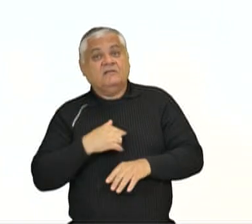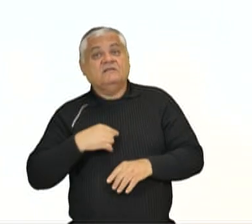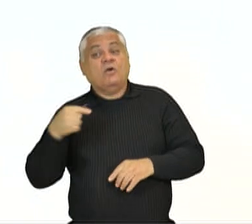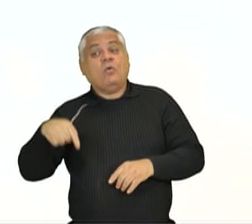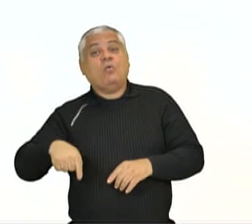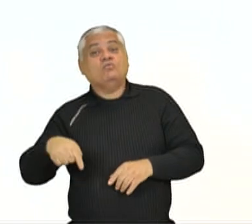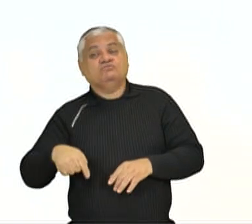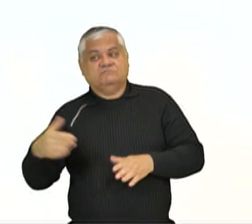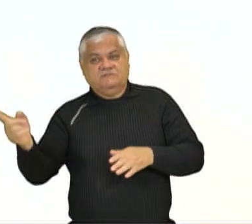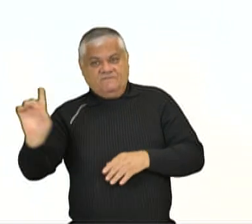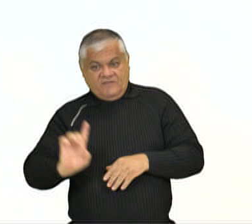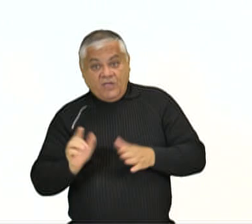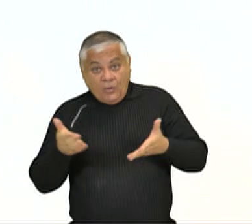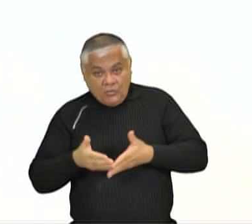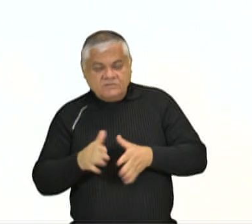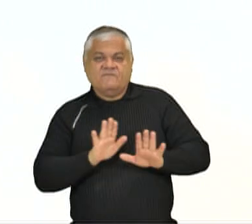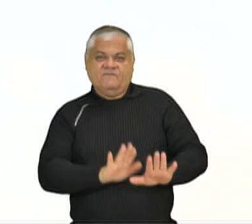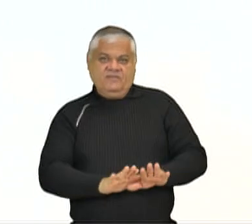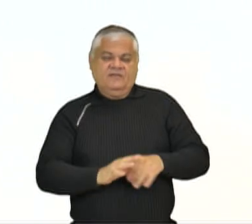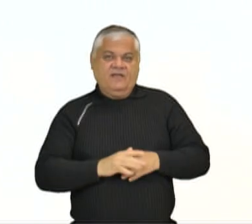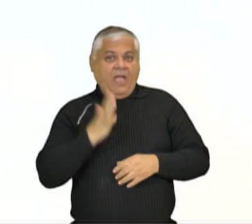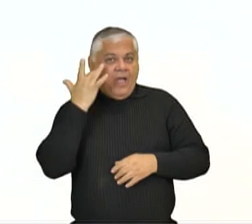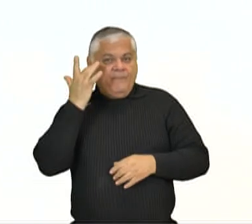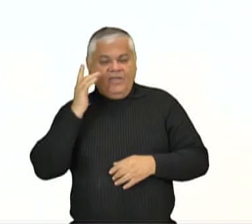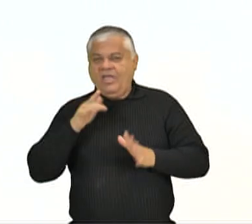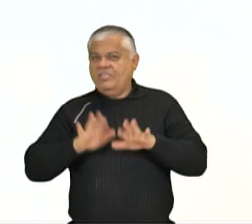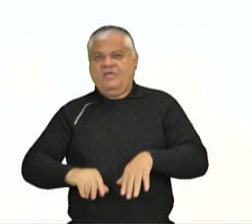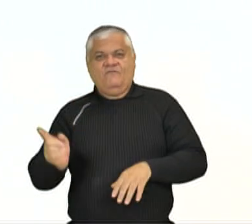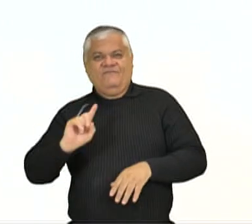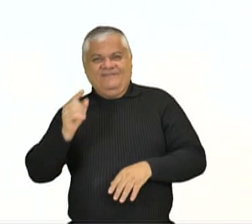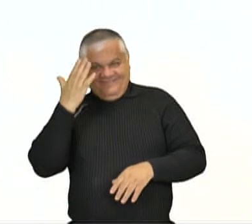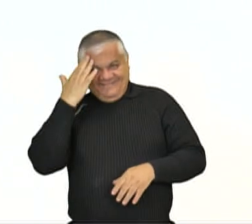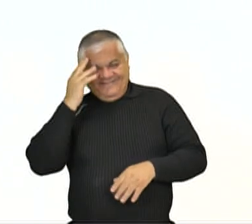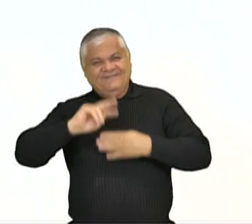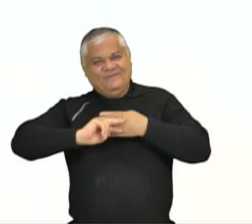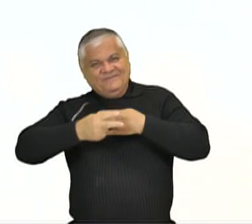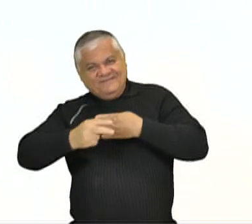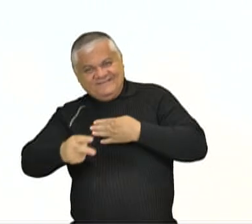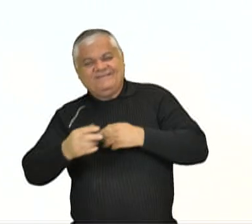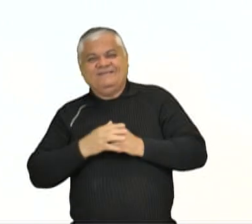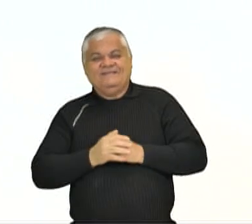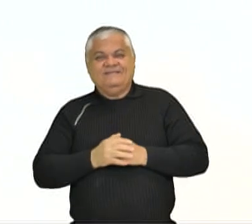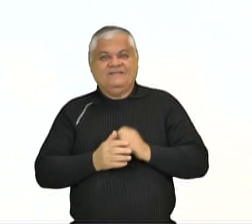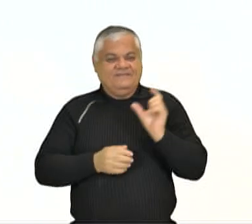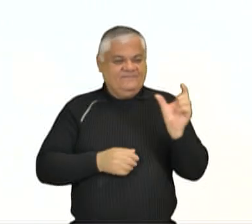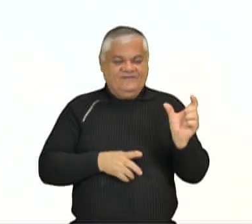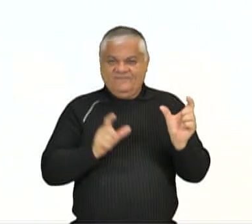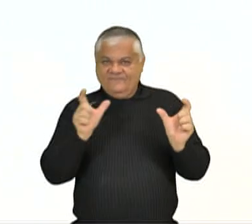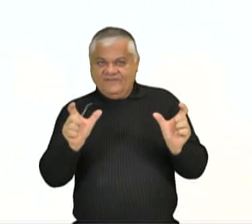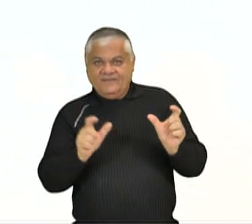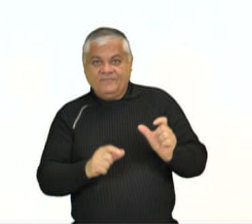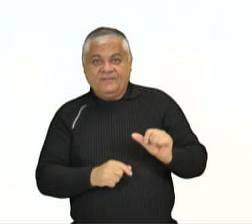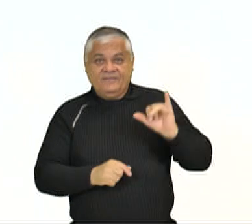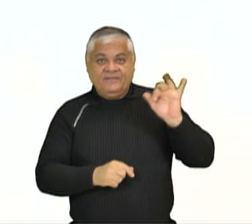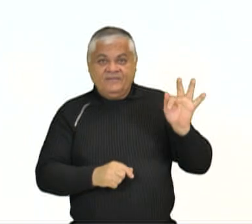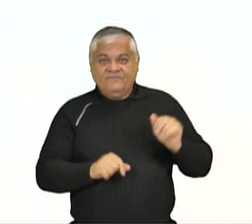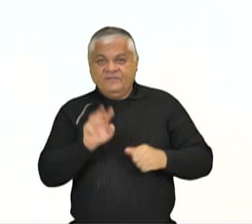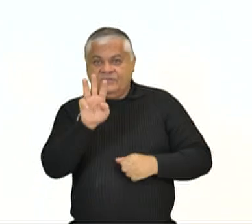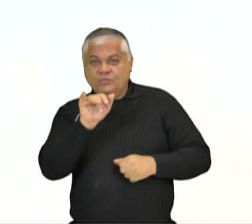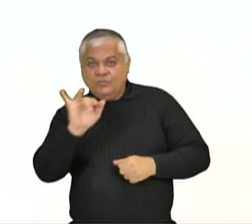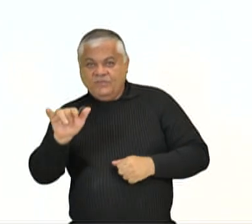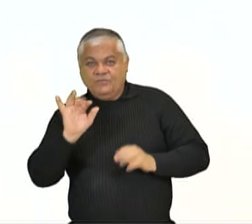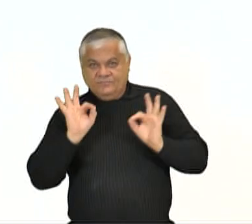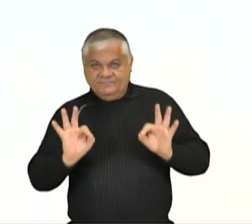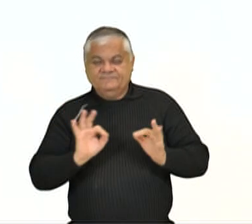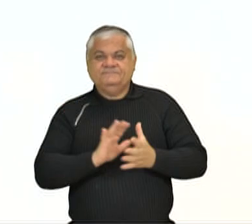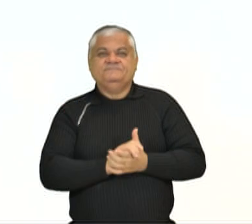gente? Se ela vier hoje. Então, frase com if, verbo no presente. E a frase seguinte, com will, indicando o futuro. Tá bom?